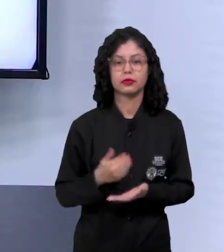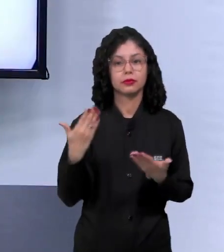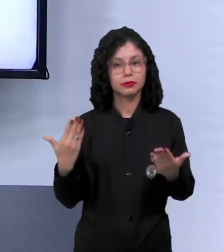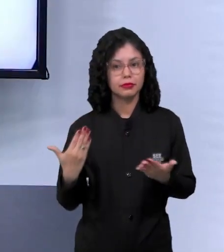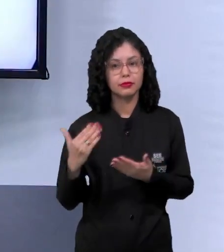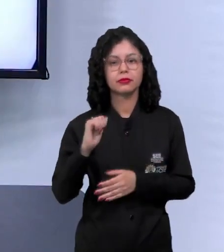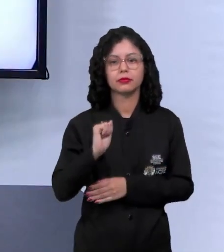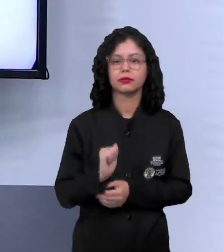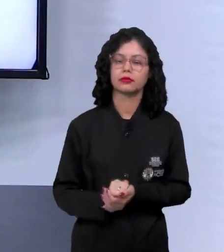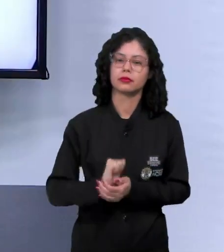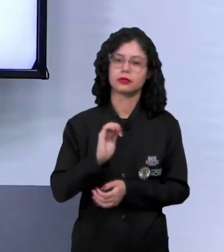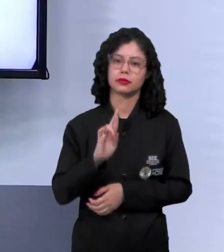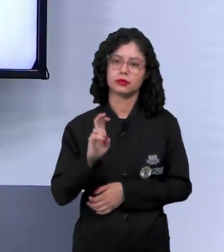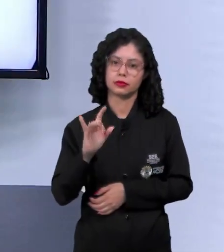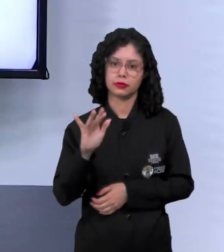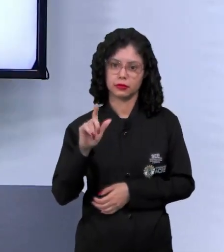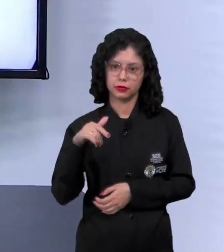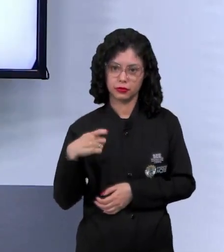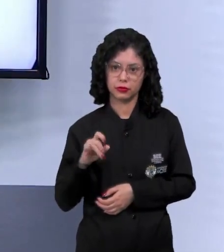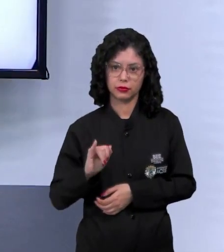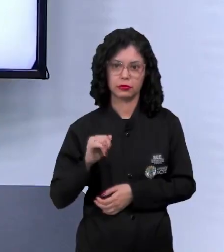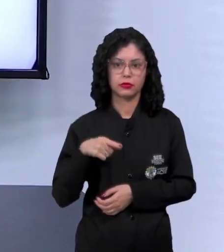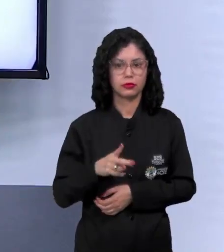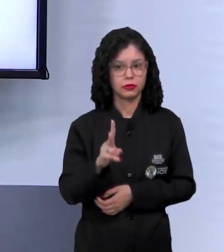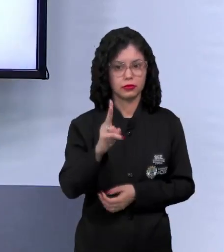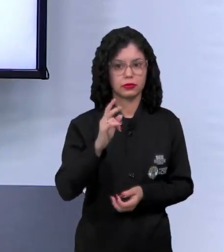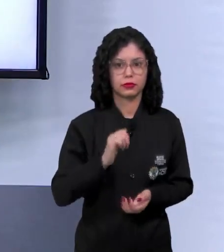E assim por diante, certo?